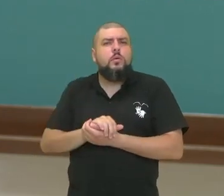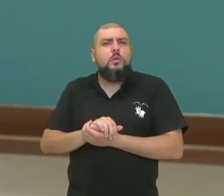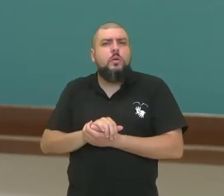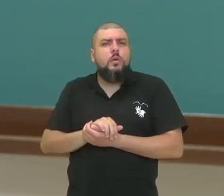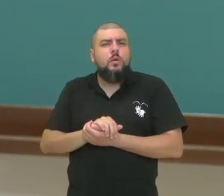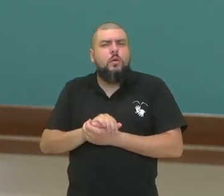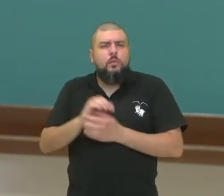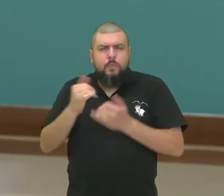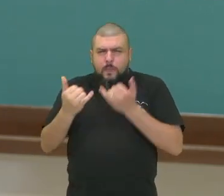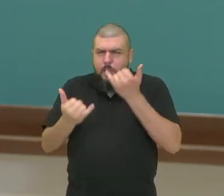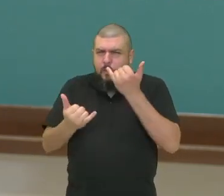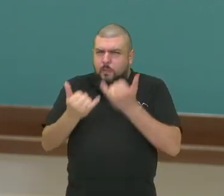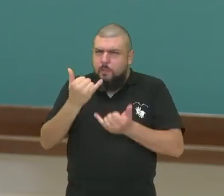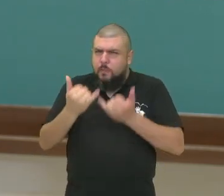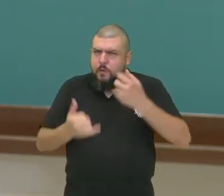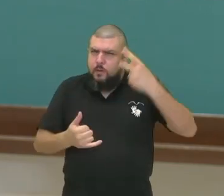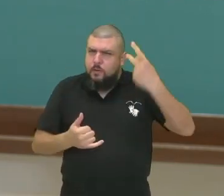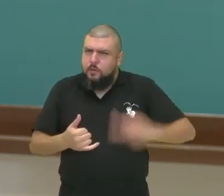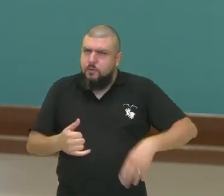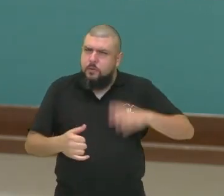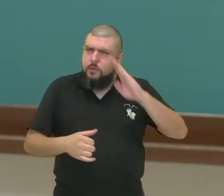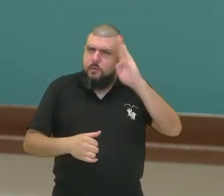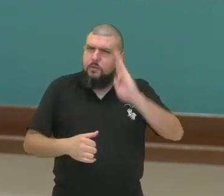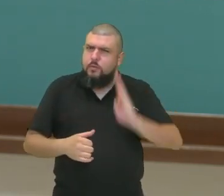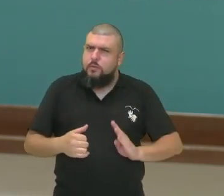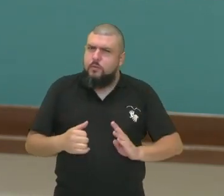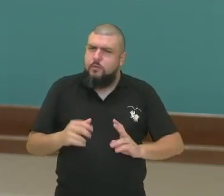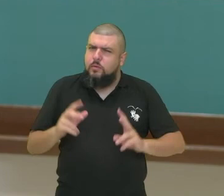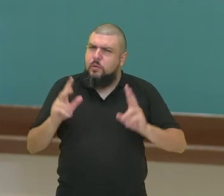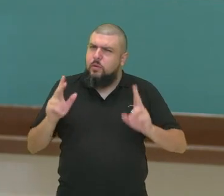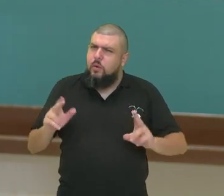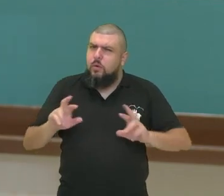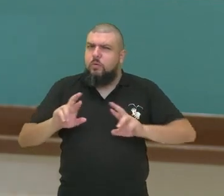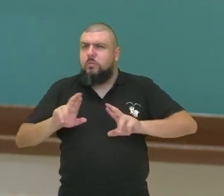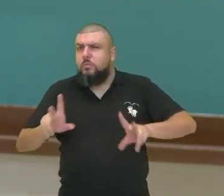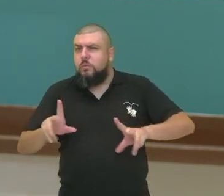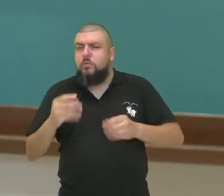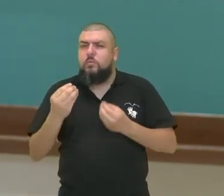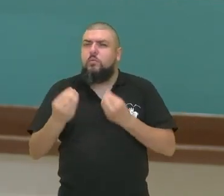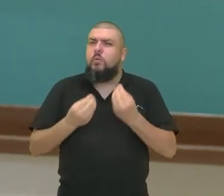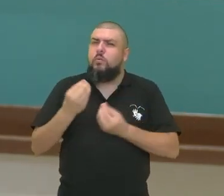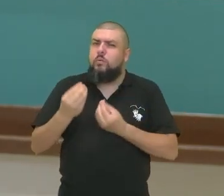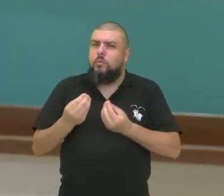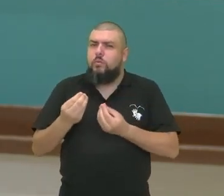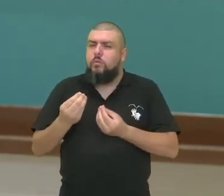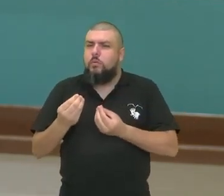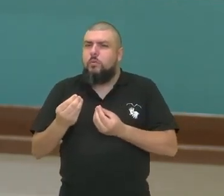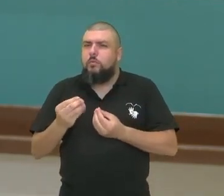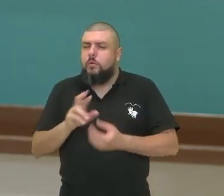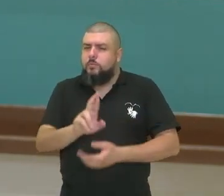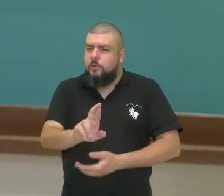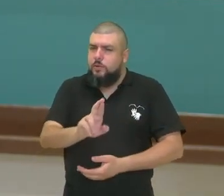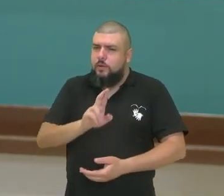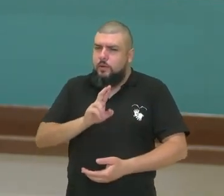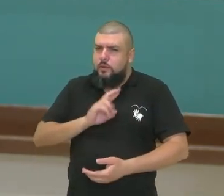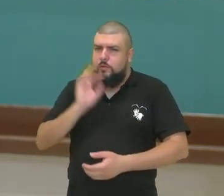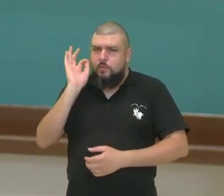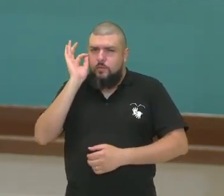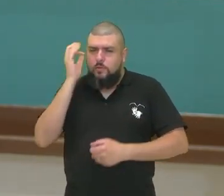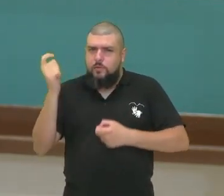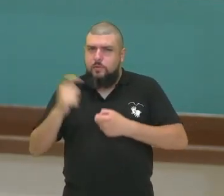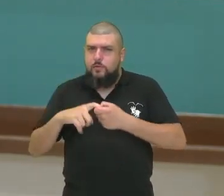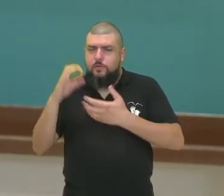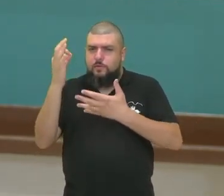com as formas do relevo em nosso país? Então explique aí em seu caderno. Então você tem que responder mais de uma pergunta aqui, tá bom? Vamos dar um tempo para você aí e